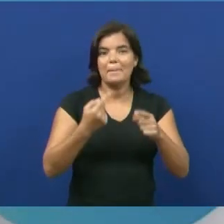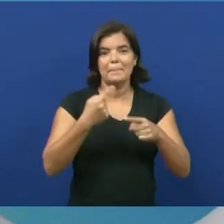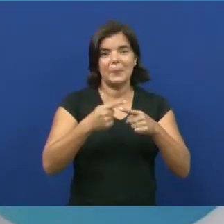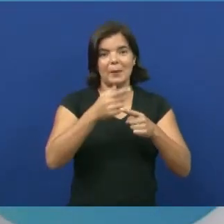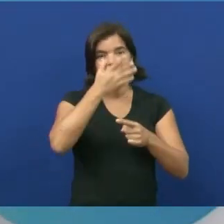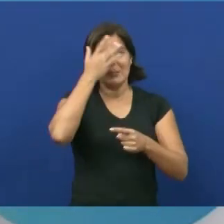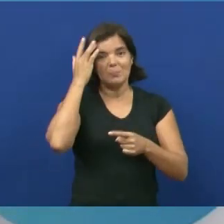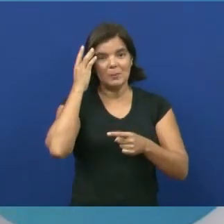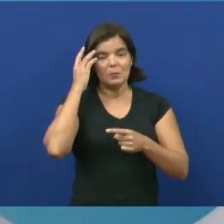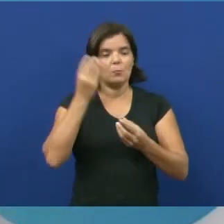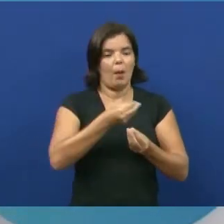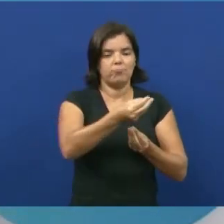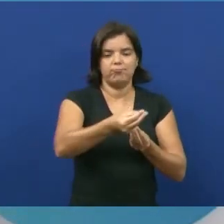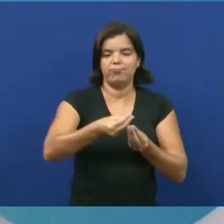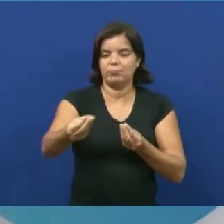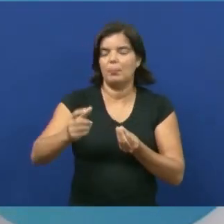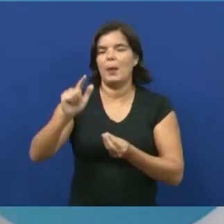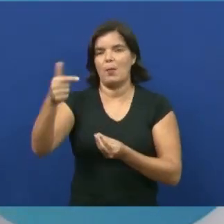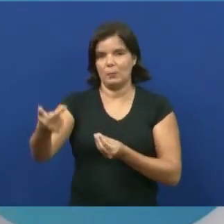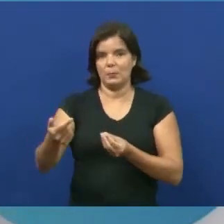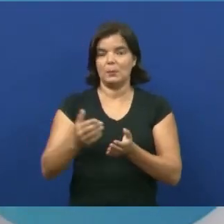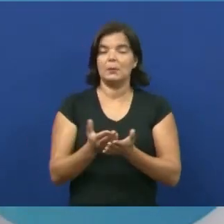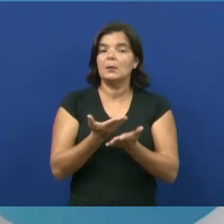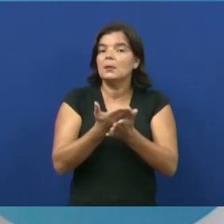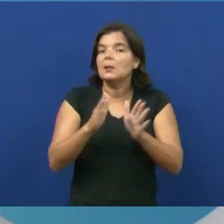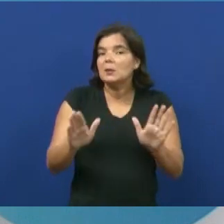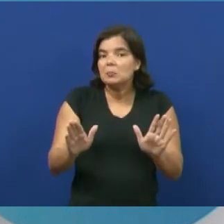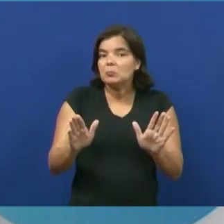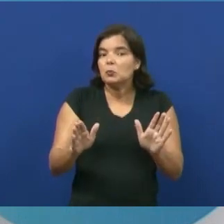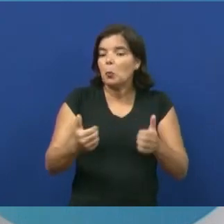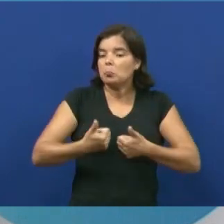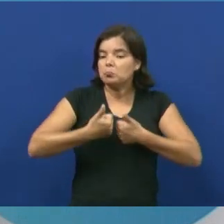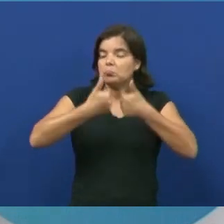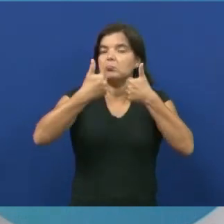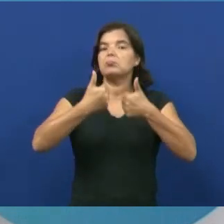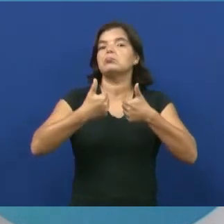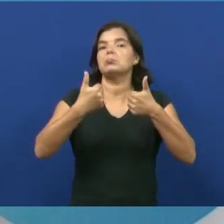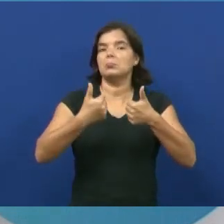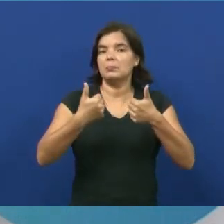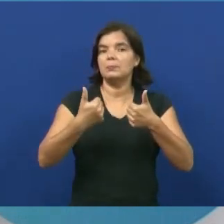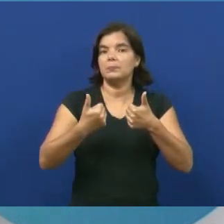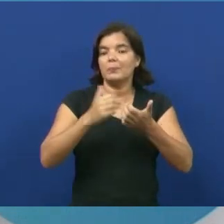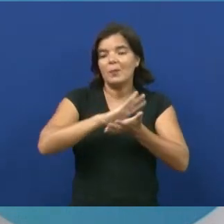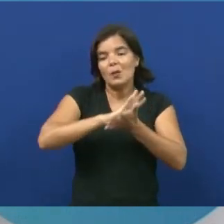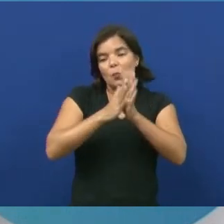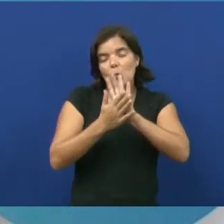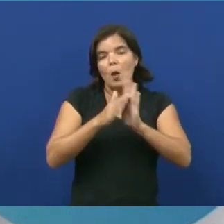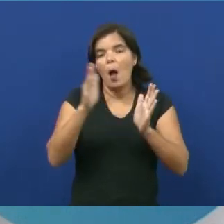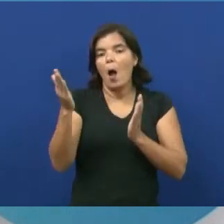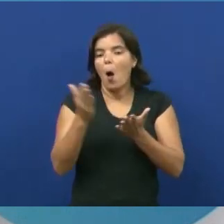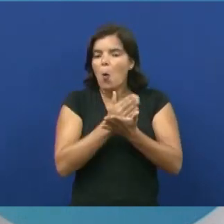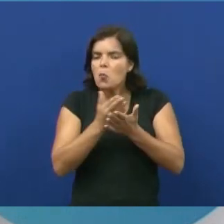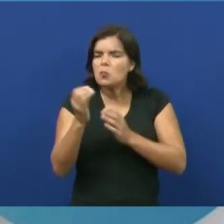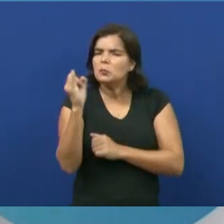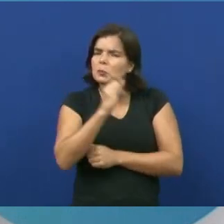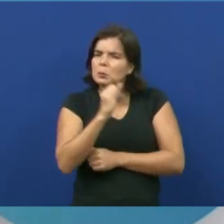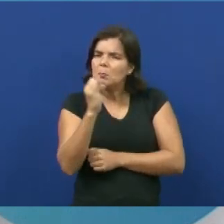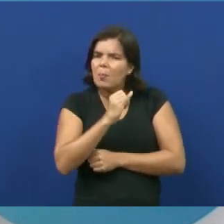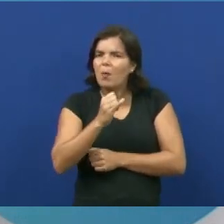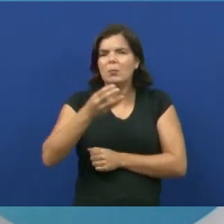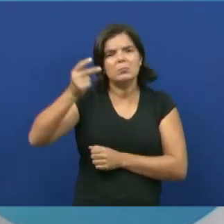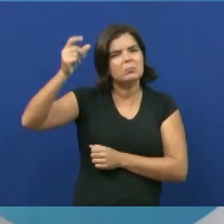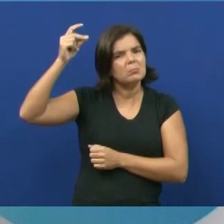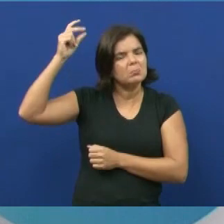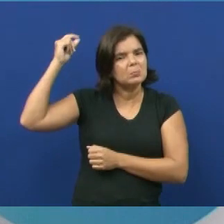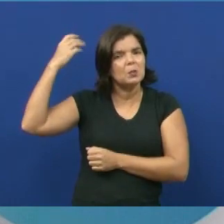que elas fossem redistribuídas. E acabou, de uma forma positiva, eliminando alguns impostos antigos que os